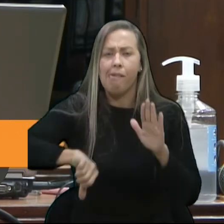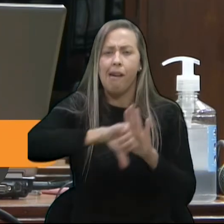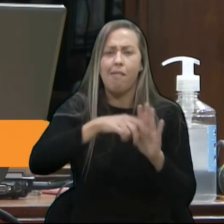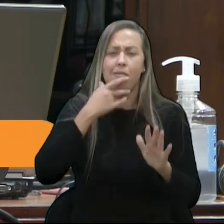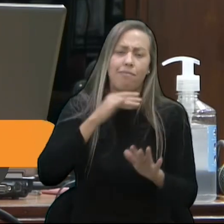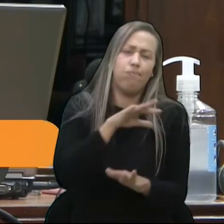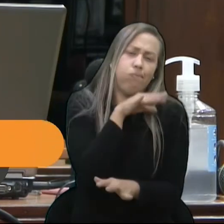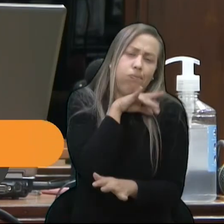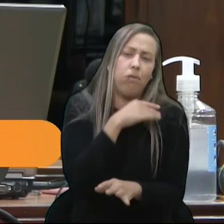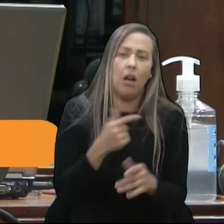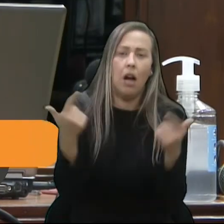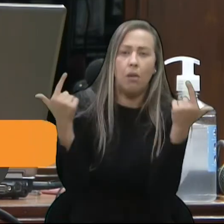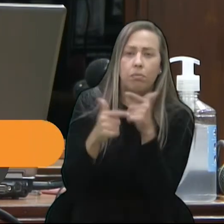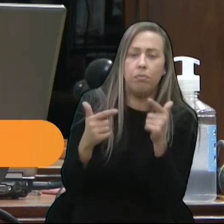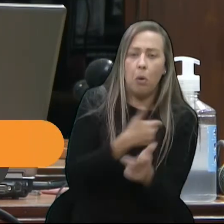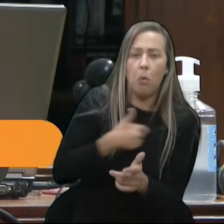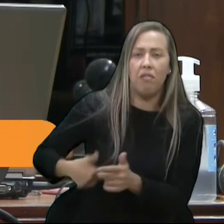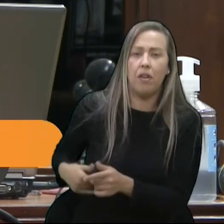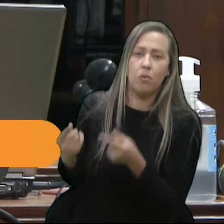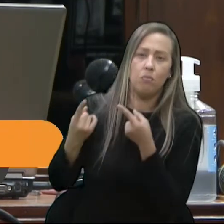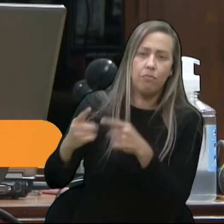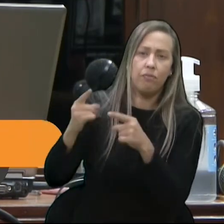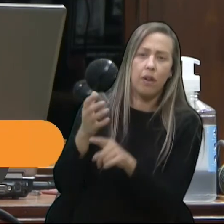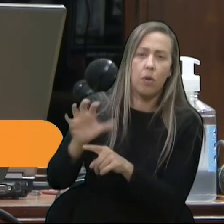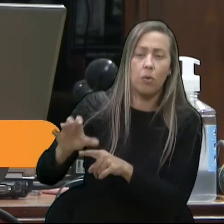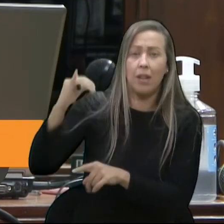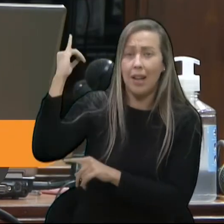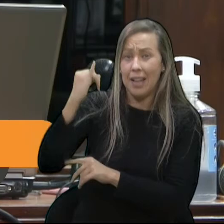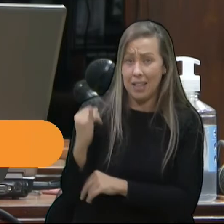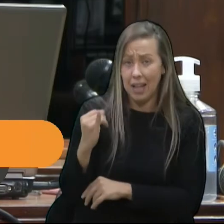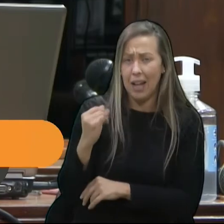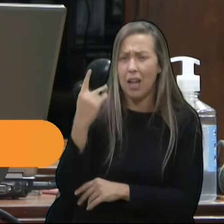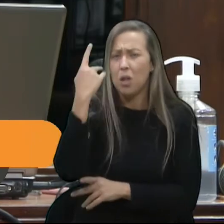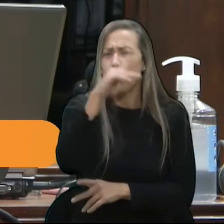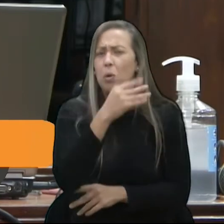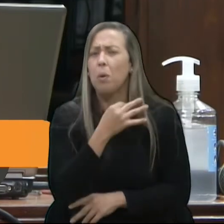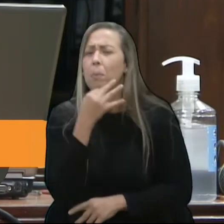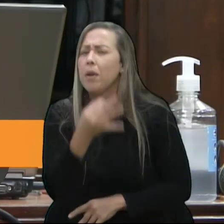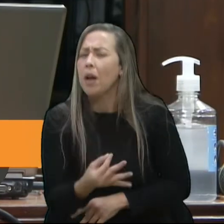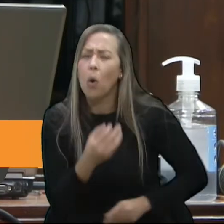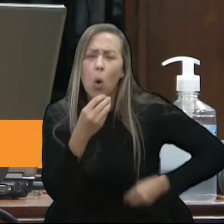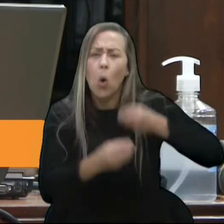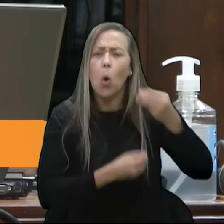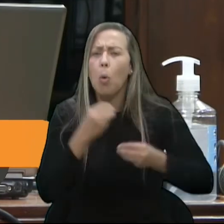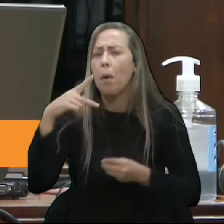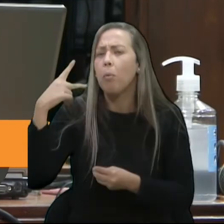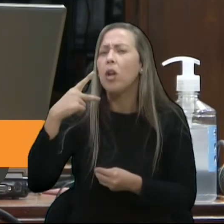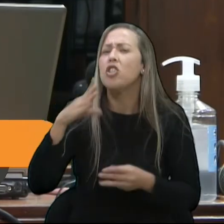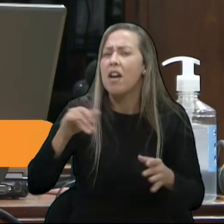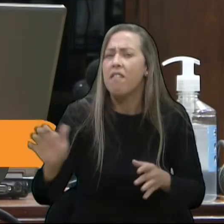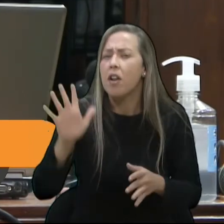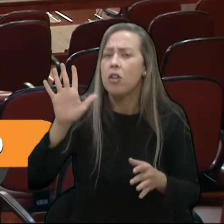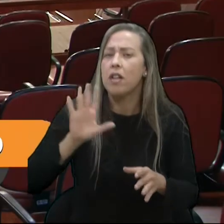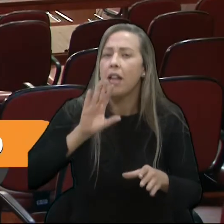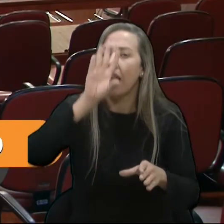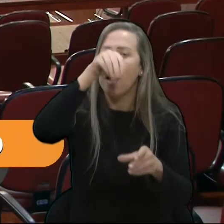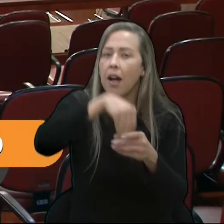ridicularizações por parte de governantes. Na Itália, na sua visão, como os políticos tratam a imprensa local?